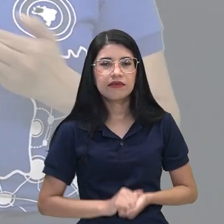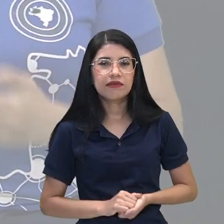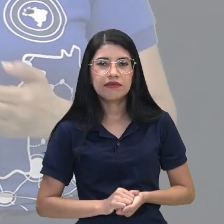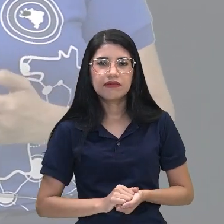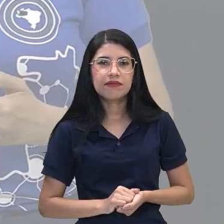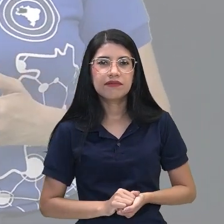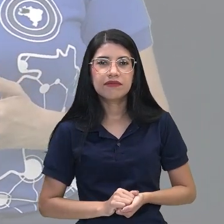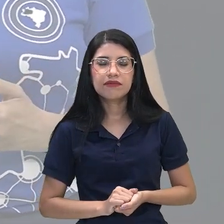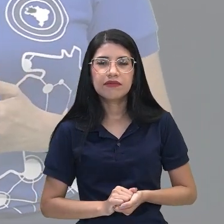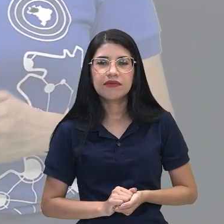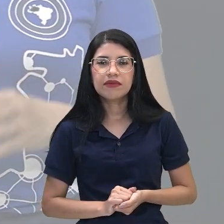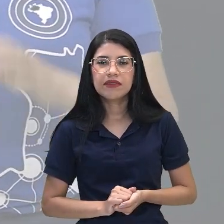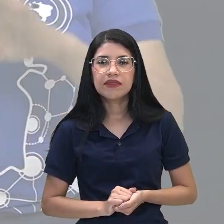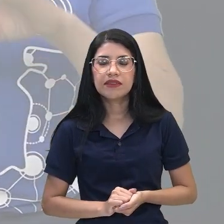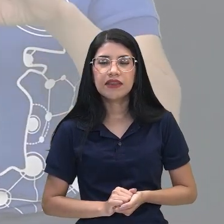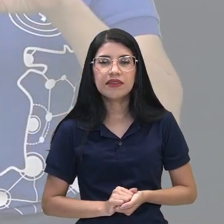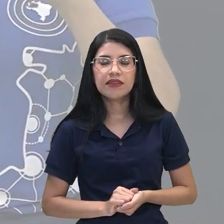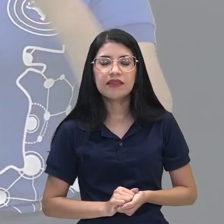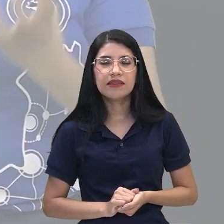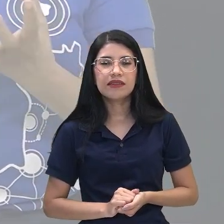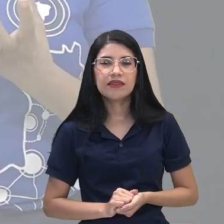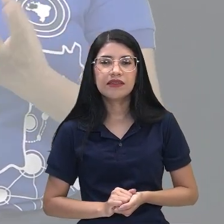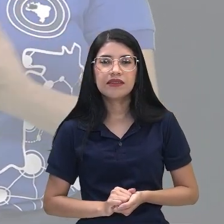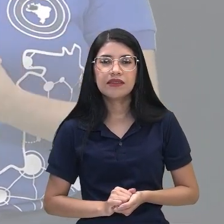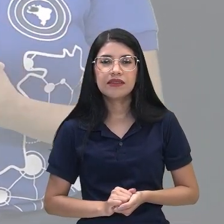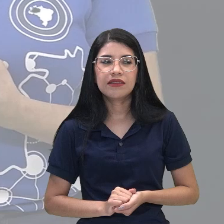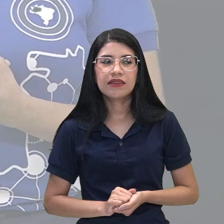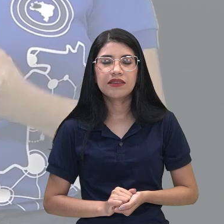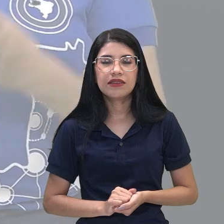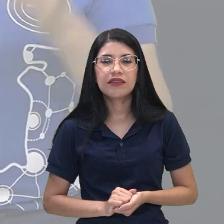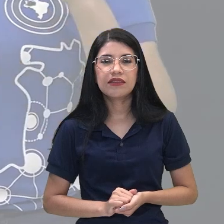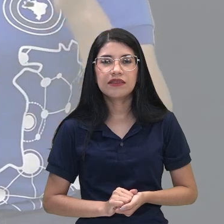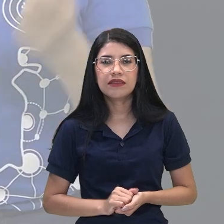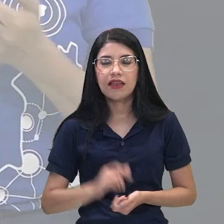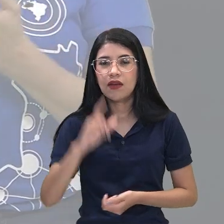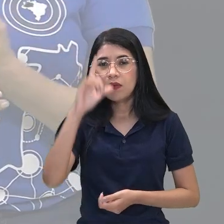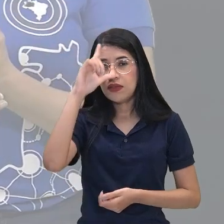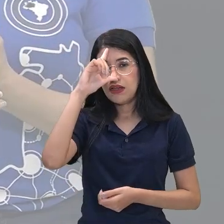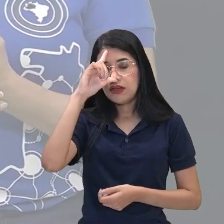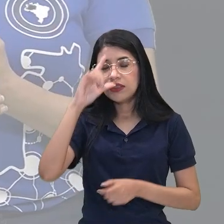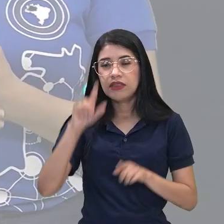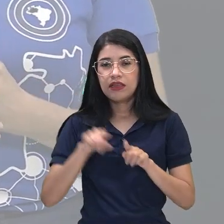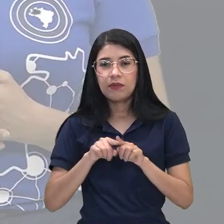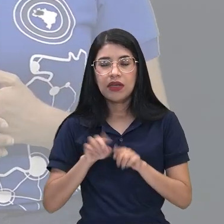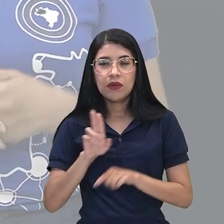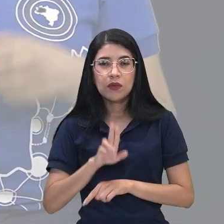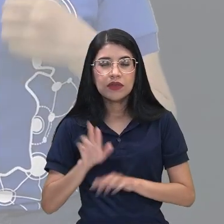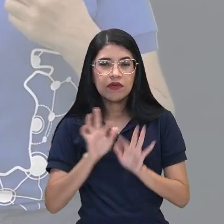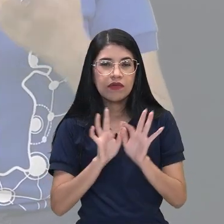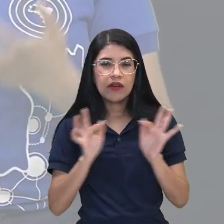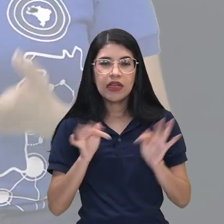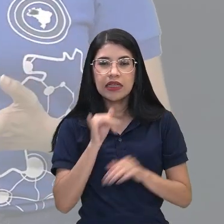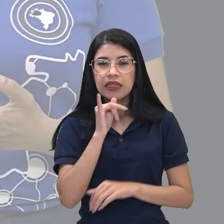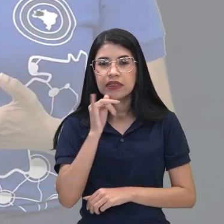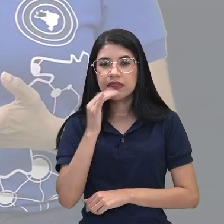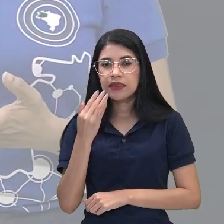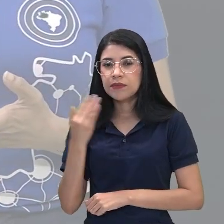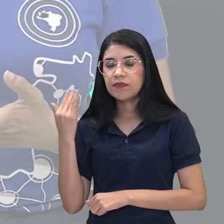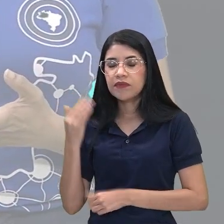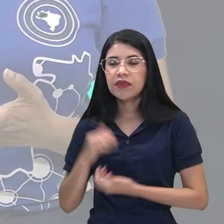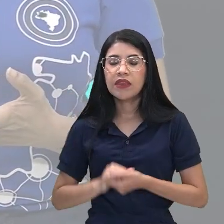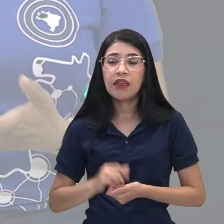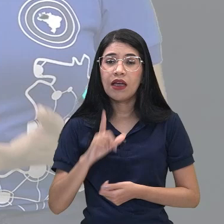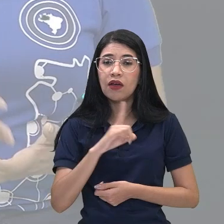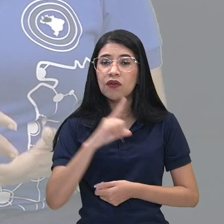do neoclássico, né, do classicismo. Então, fugere urbem, fuga da